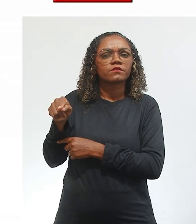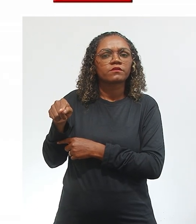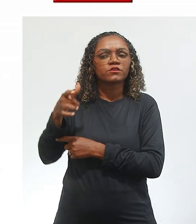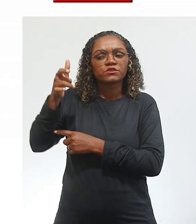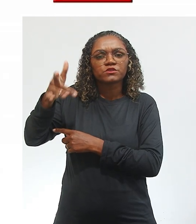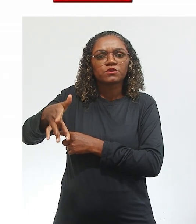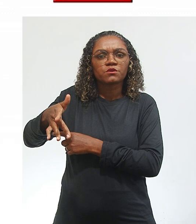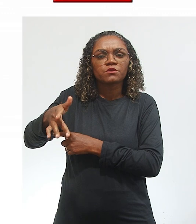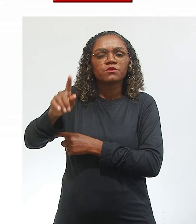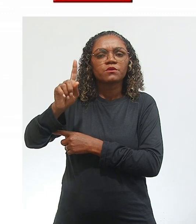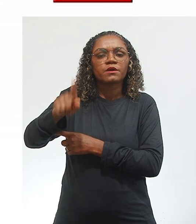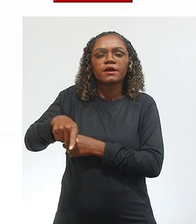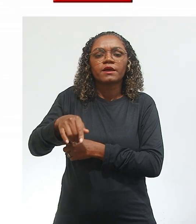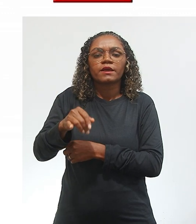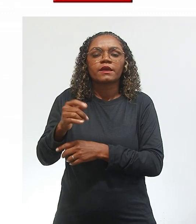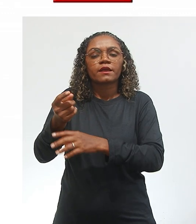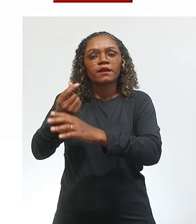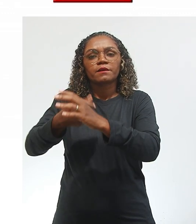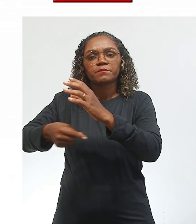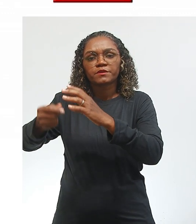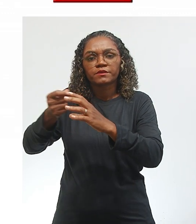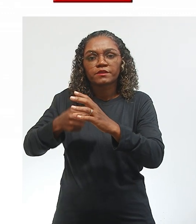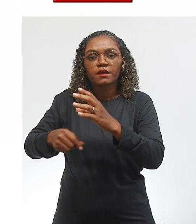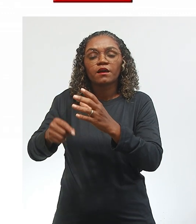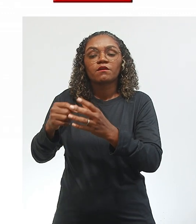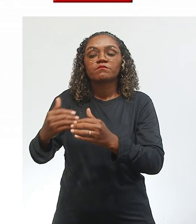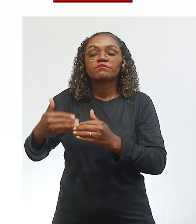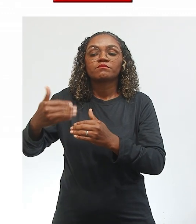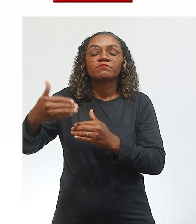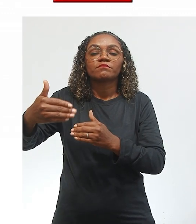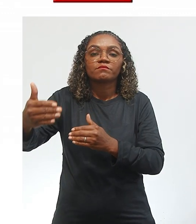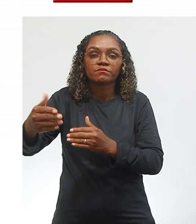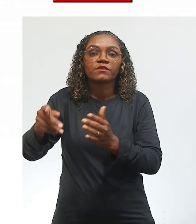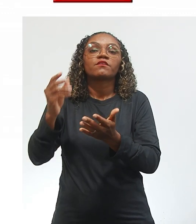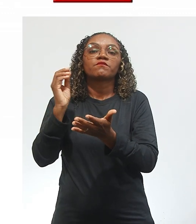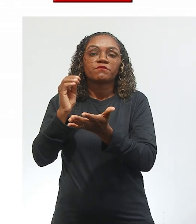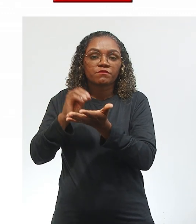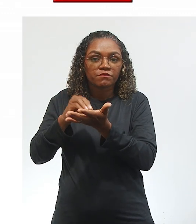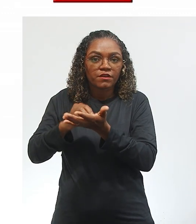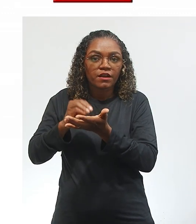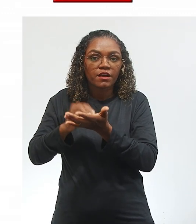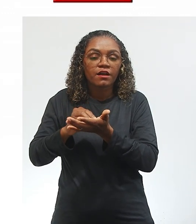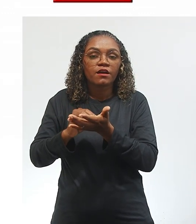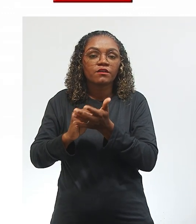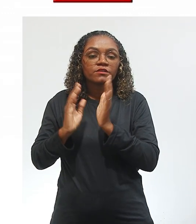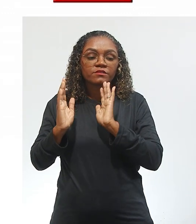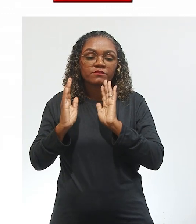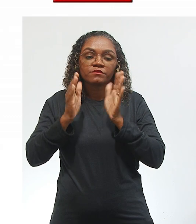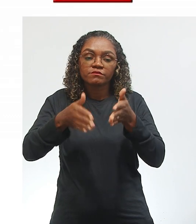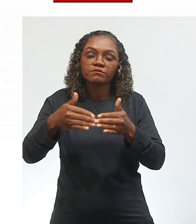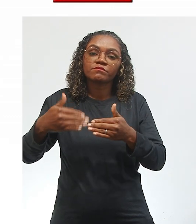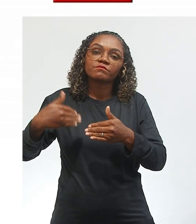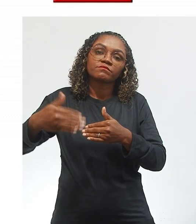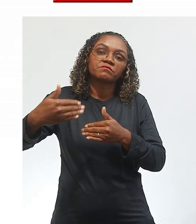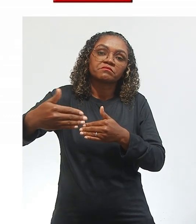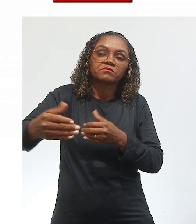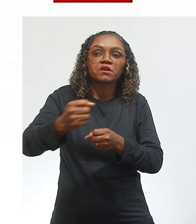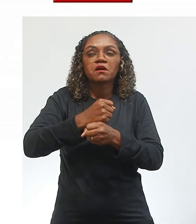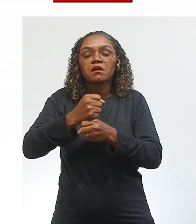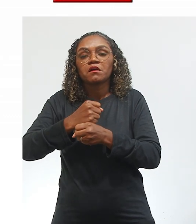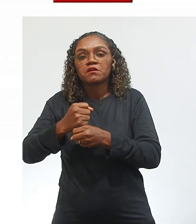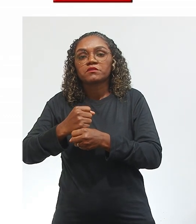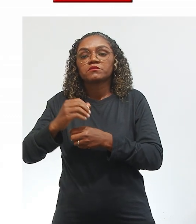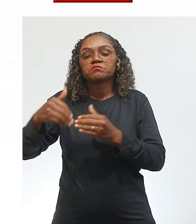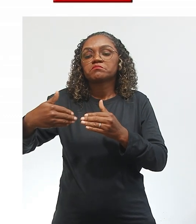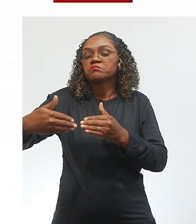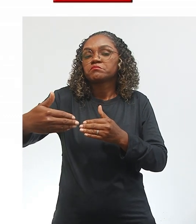Seria chamado o que a gente fala de capital a integralizar. Ou seja, que ainda falta ser integralizado no decorrer do ano ou no